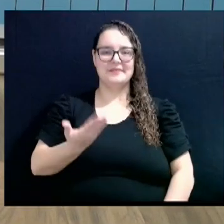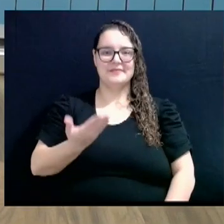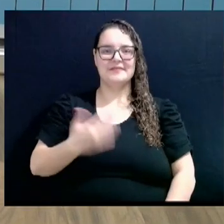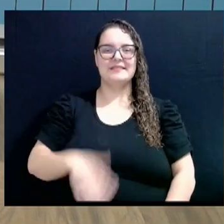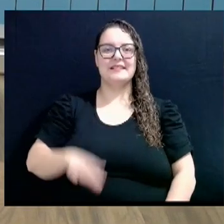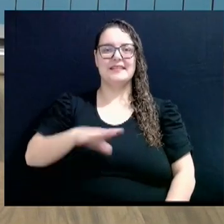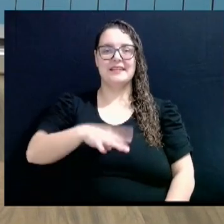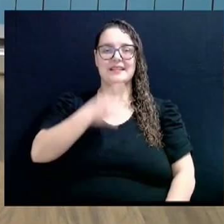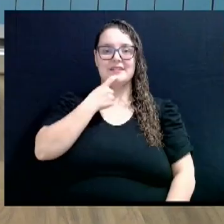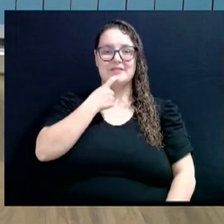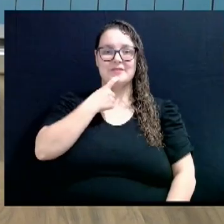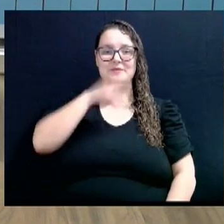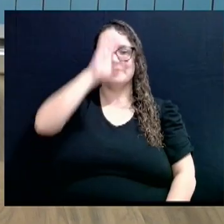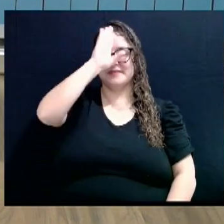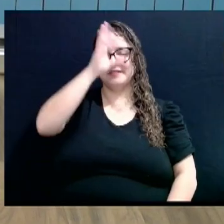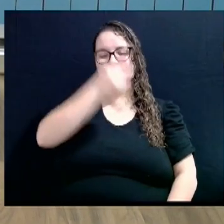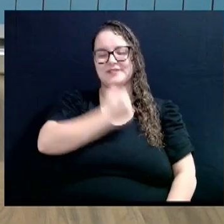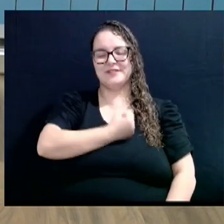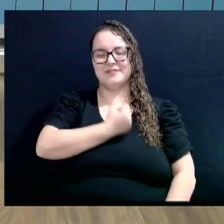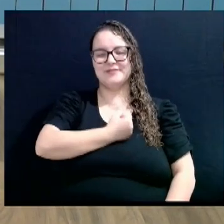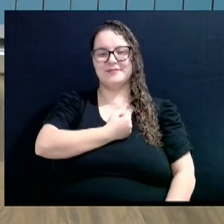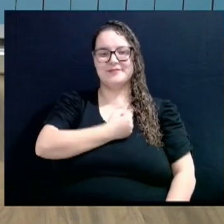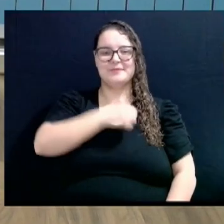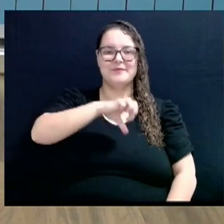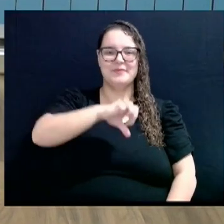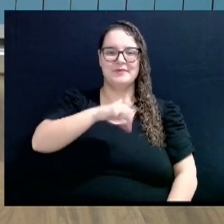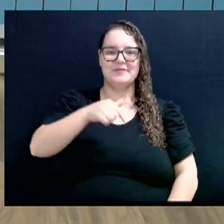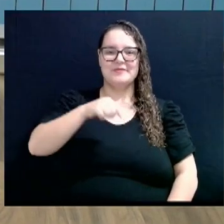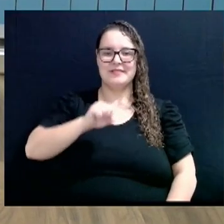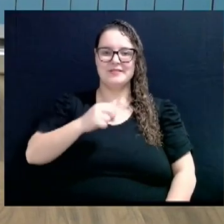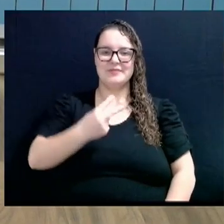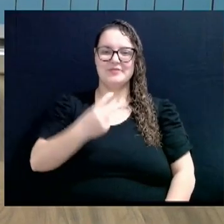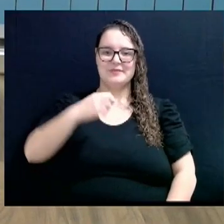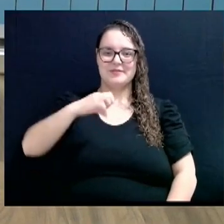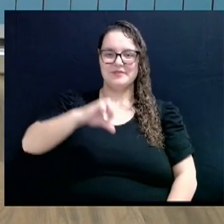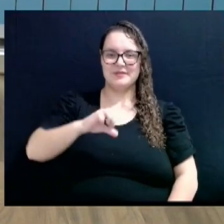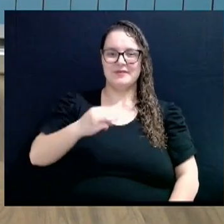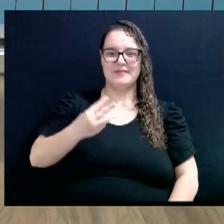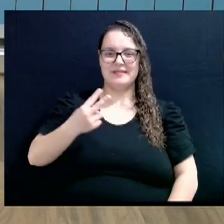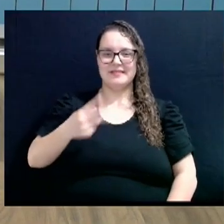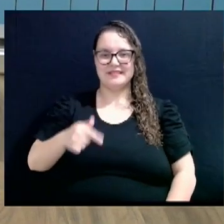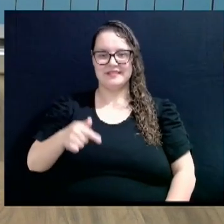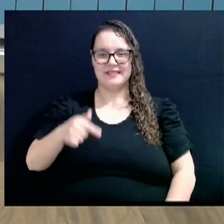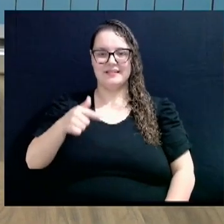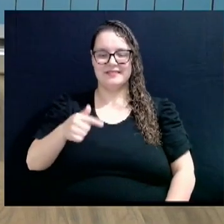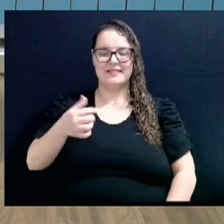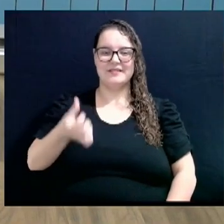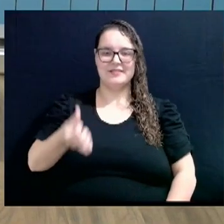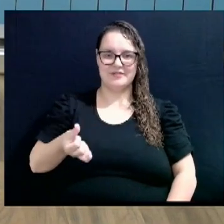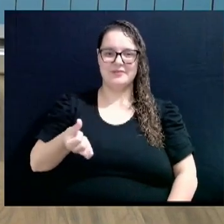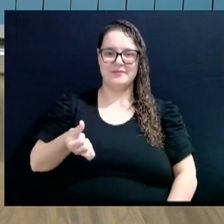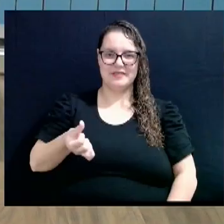nosso DDD, para você que é de Campinas e região. Pode ir direto no número que aparece aqui,